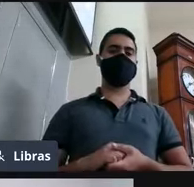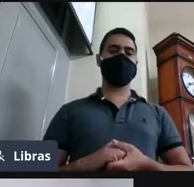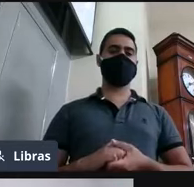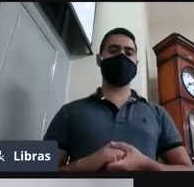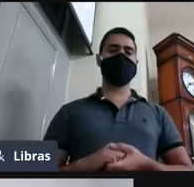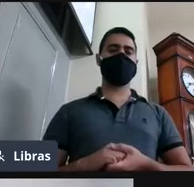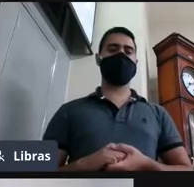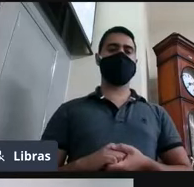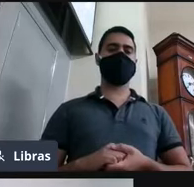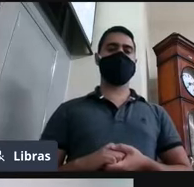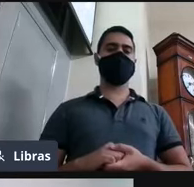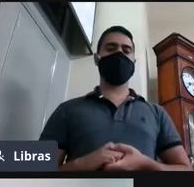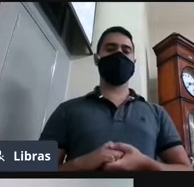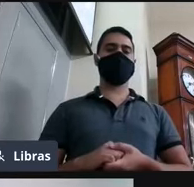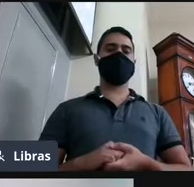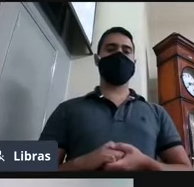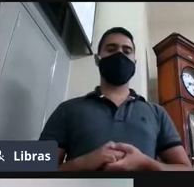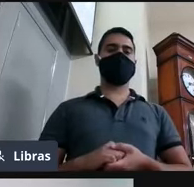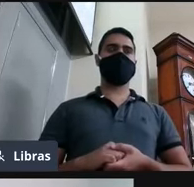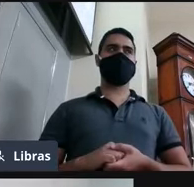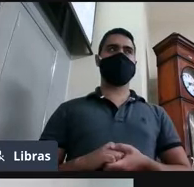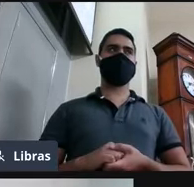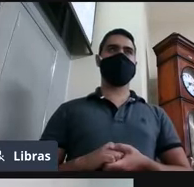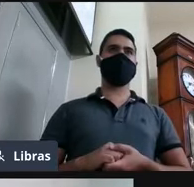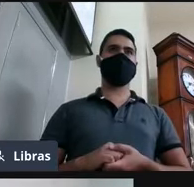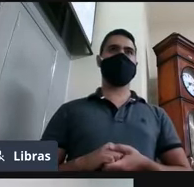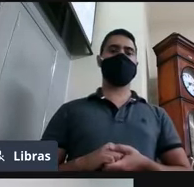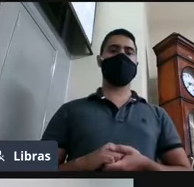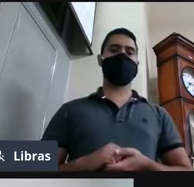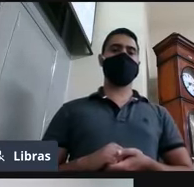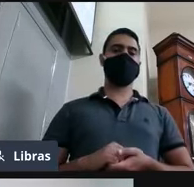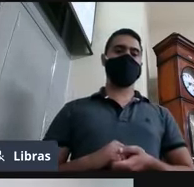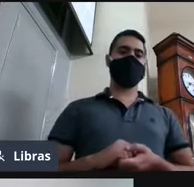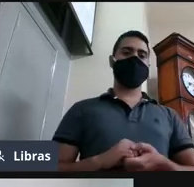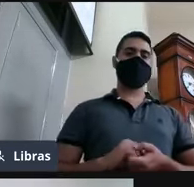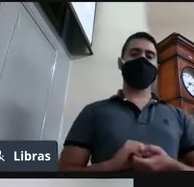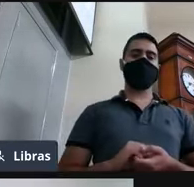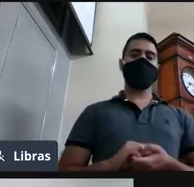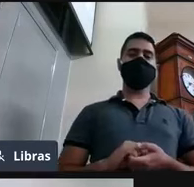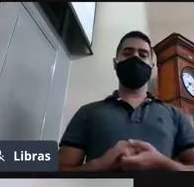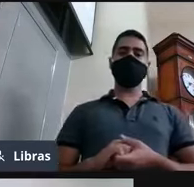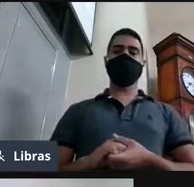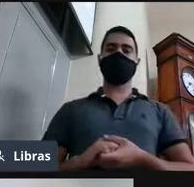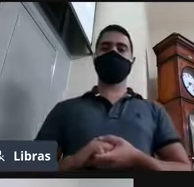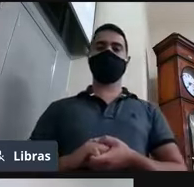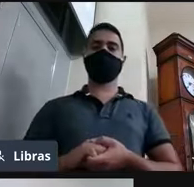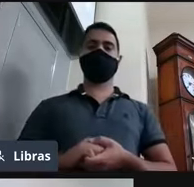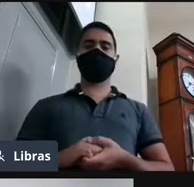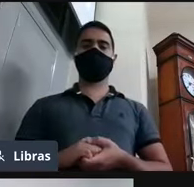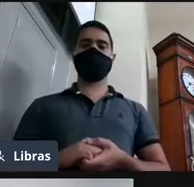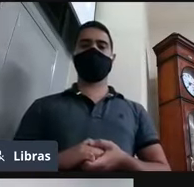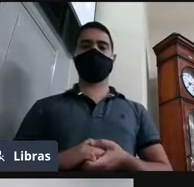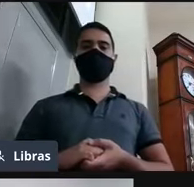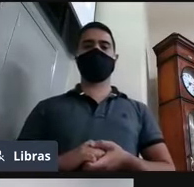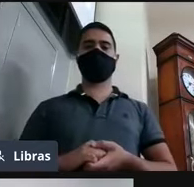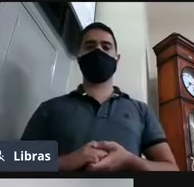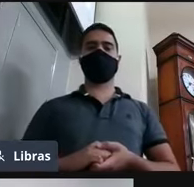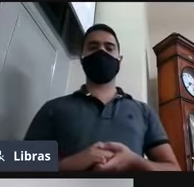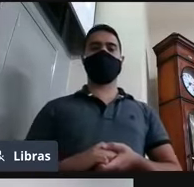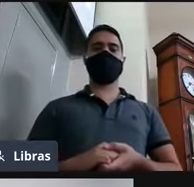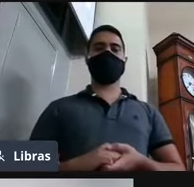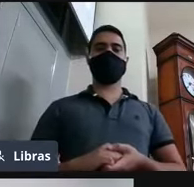o parecer foi favorável à Comissão de Finanças da Câmara Municipal. Ele diz que os